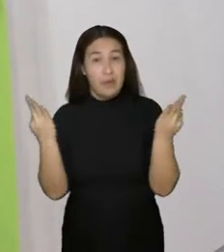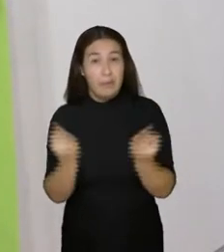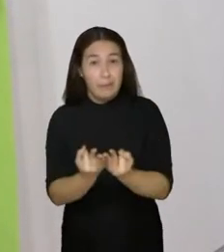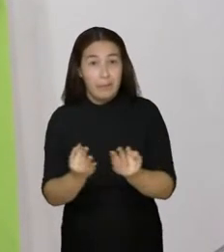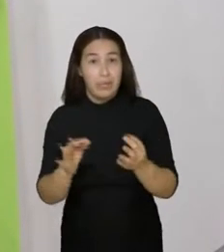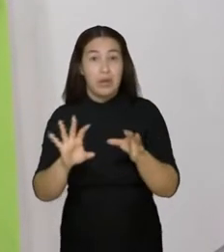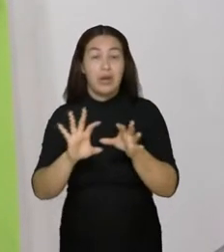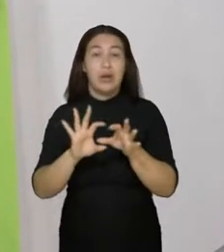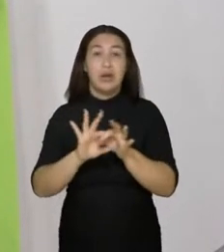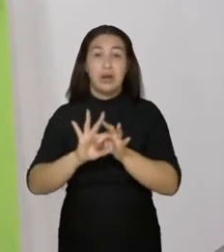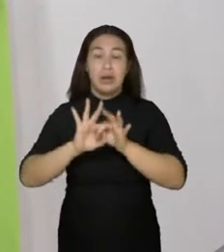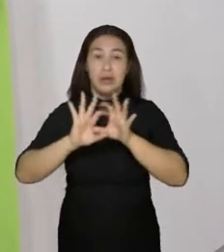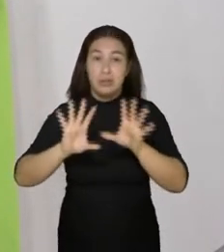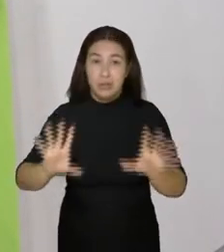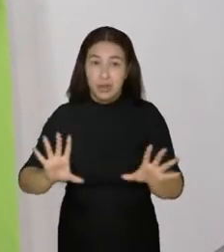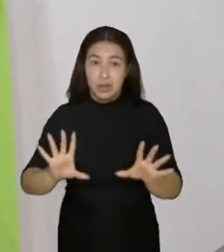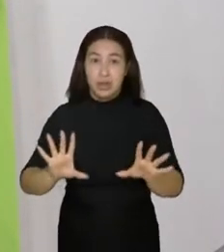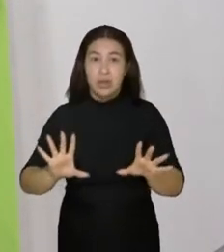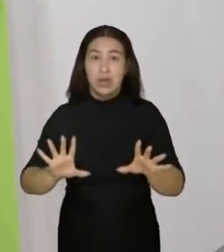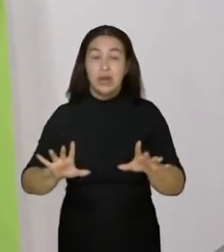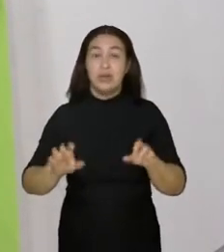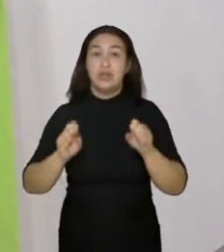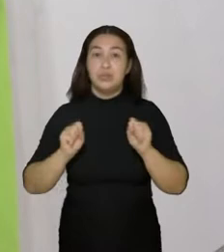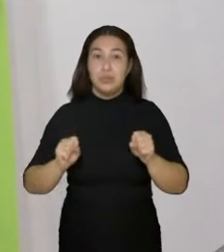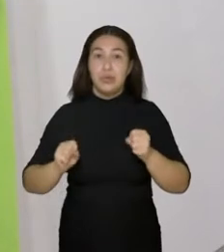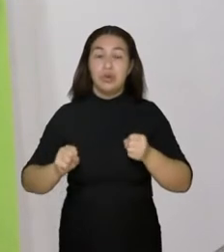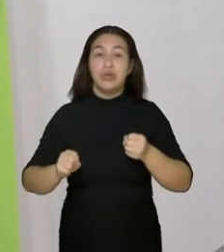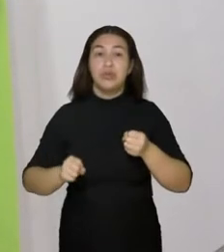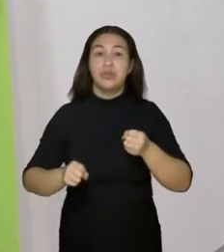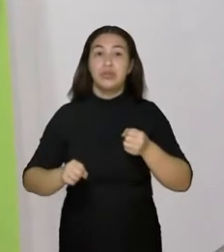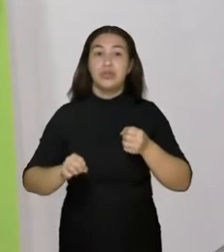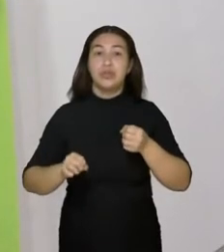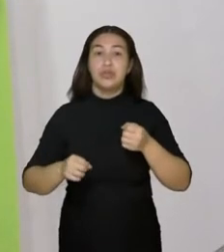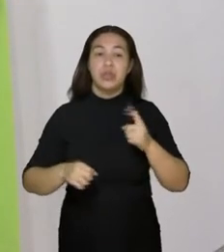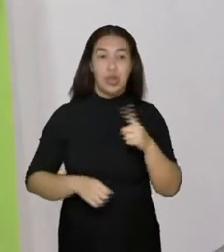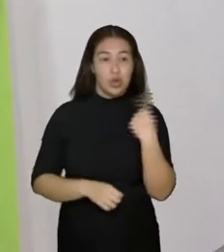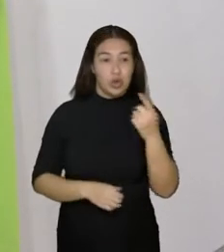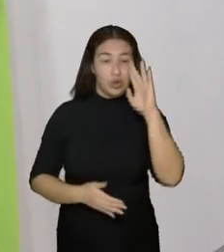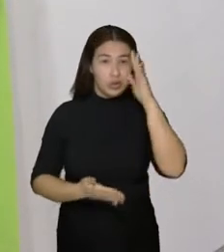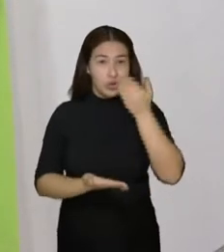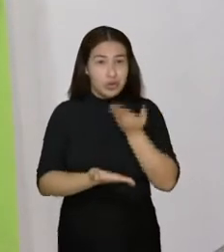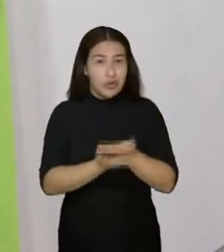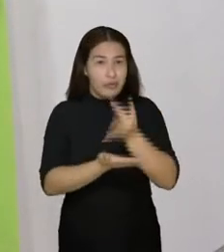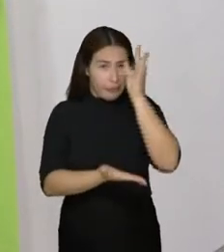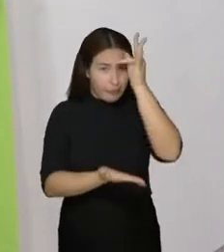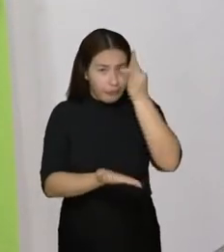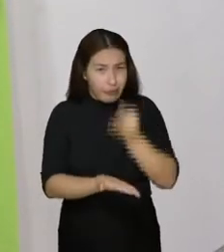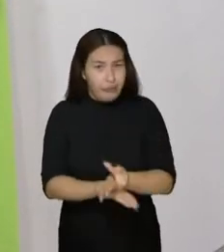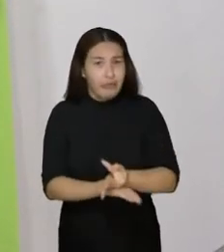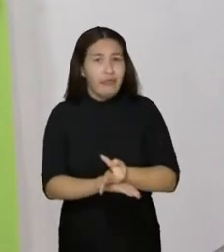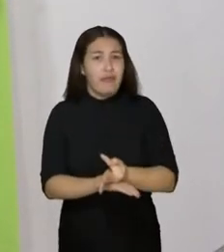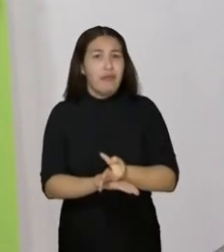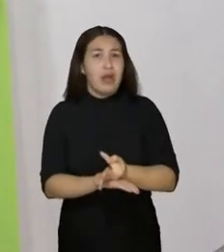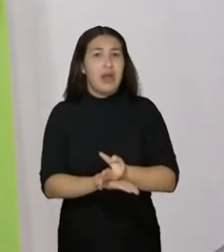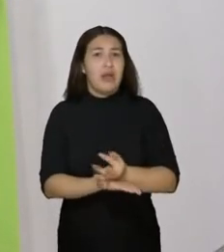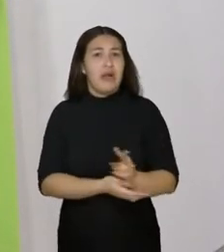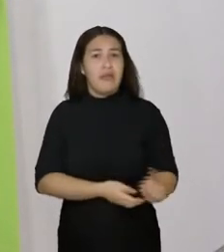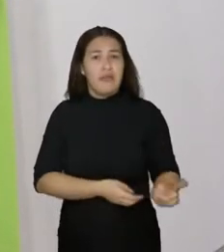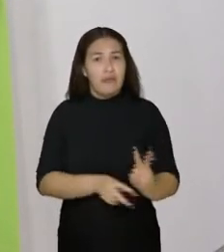que temos de professar Deputado Mota a nossa fé os nossos valores